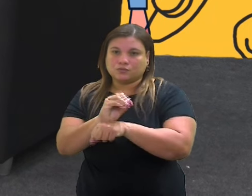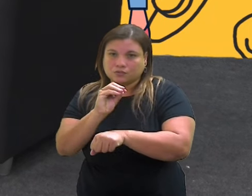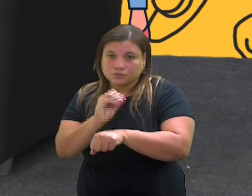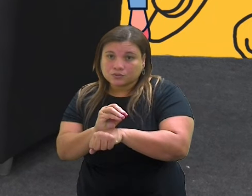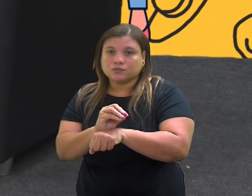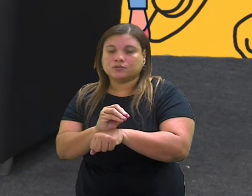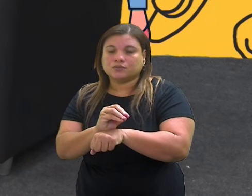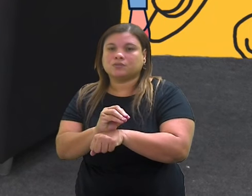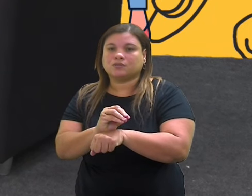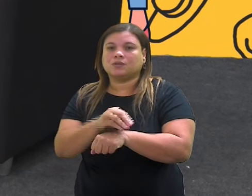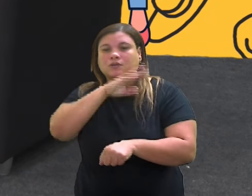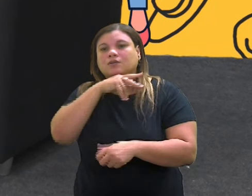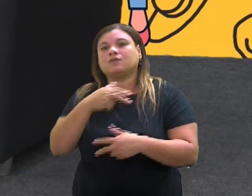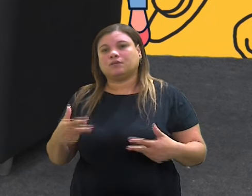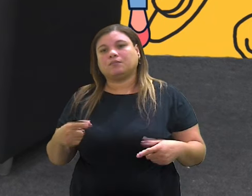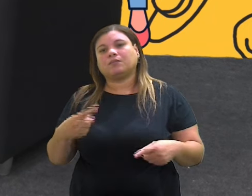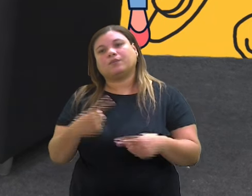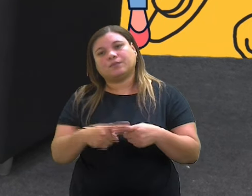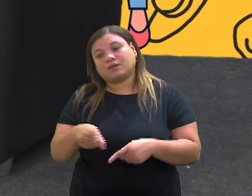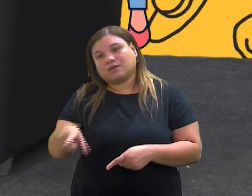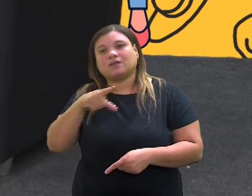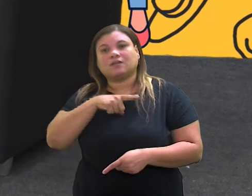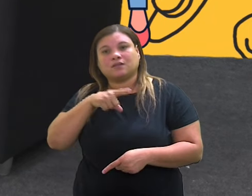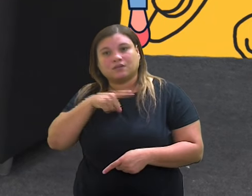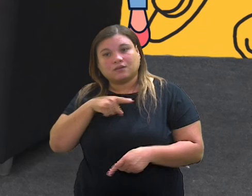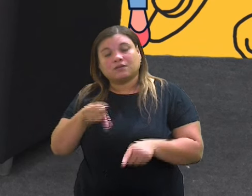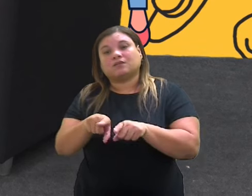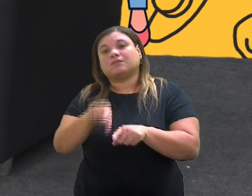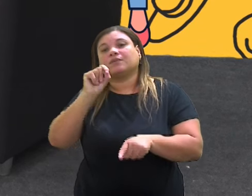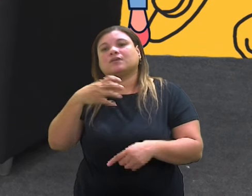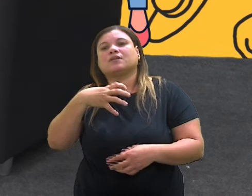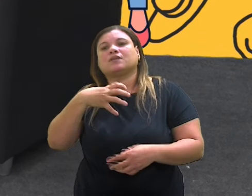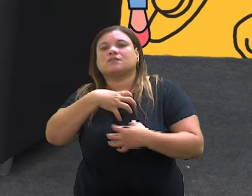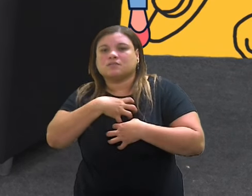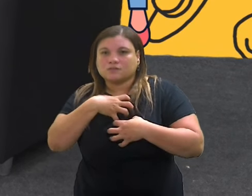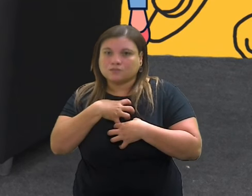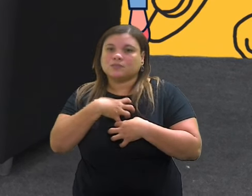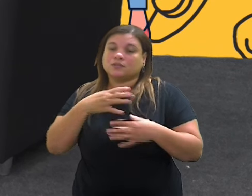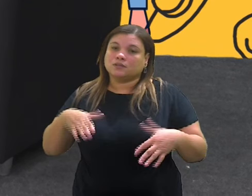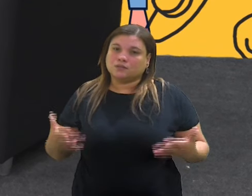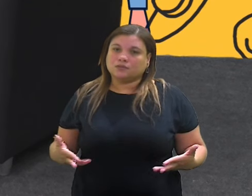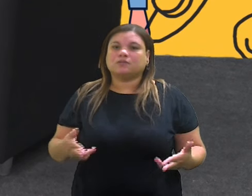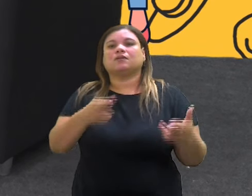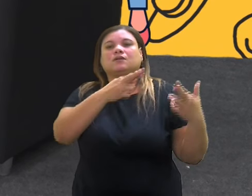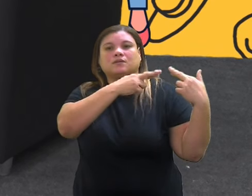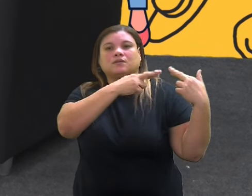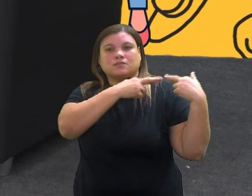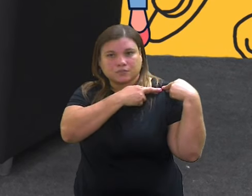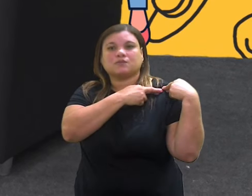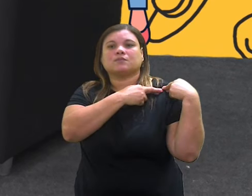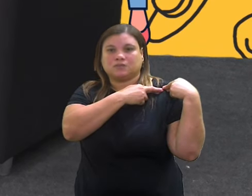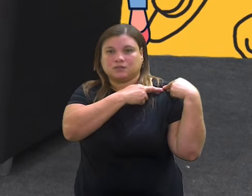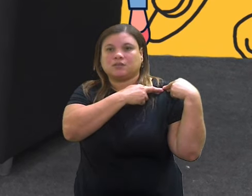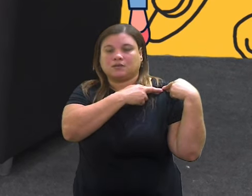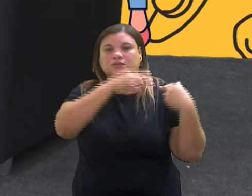o animal ele tem sentimento e ele precisa de cuidados. Então, a posse responsável seria isso. A pessoa ter a consciência de que